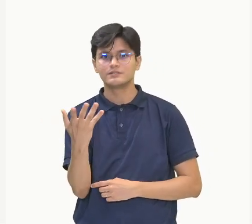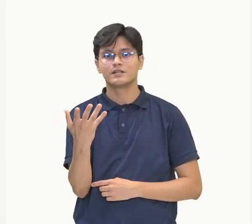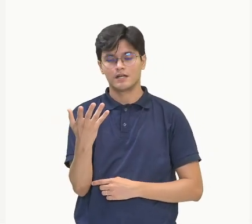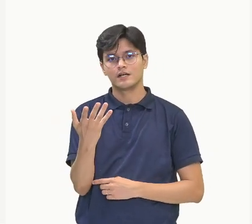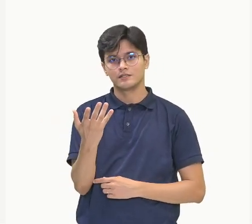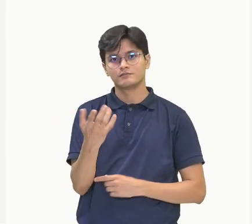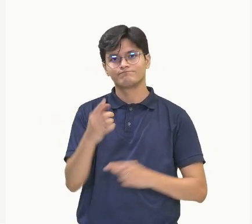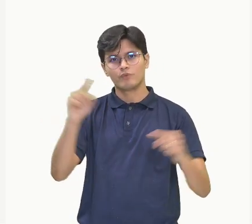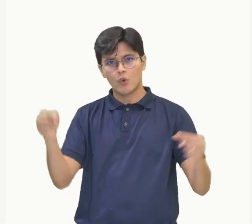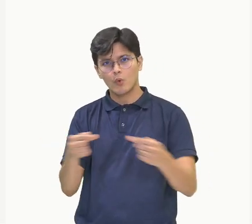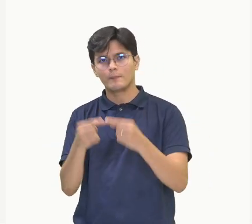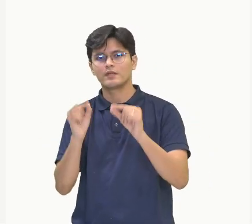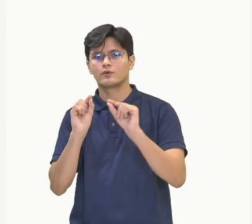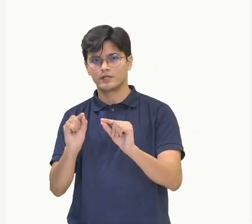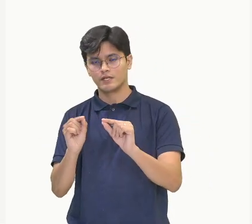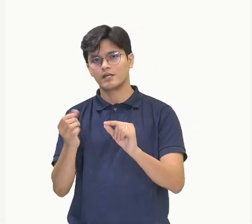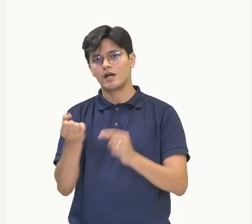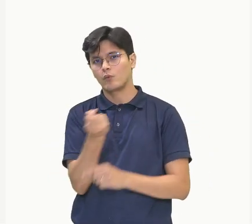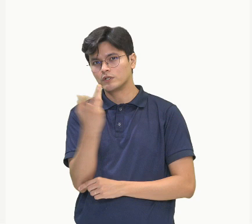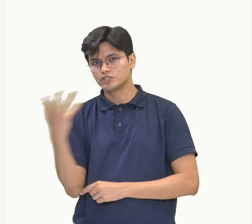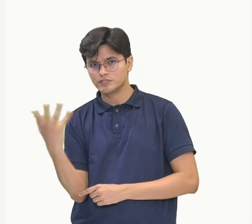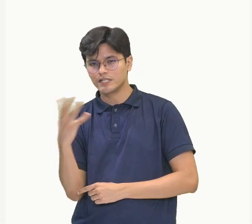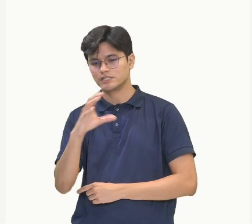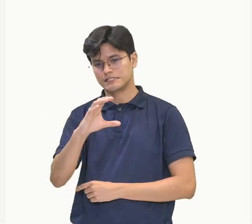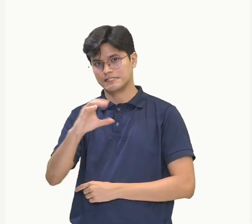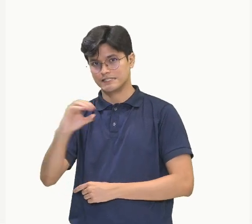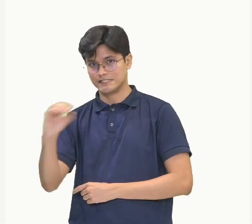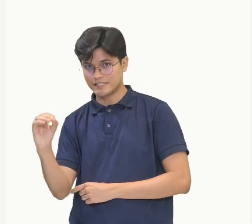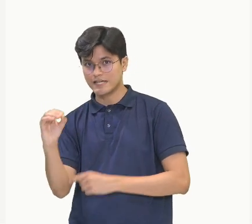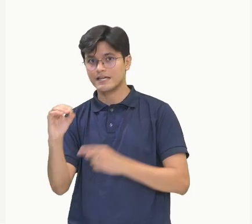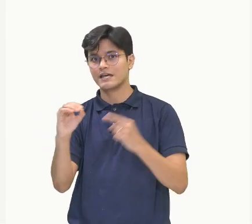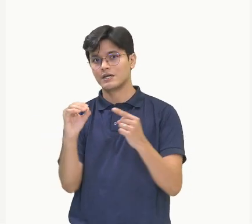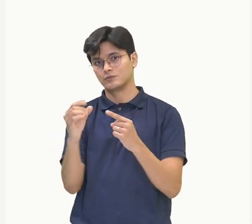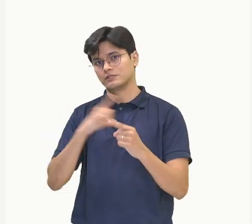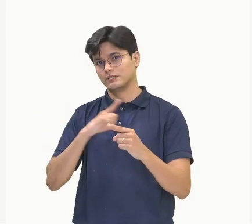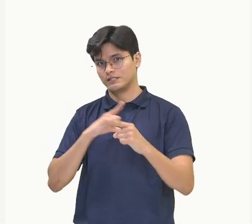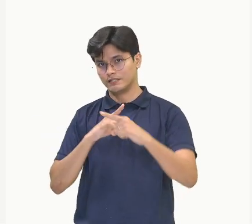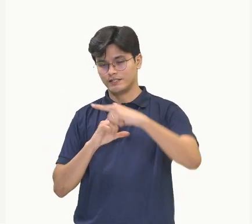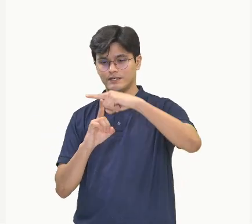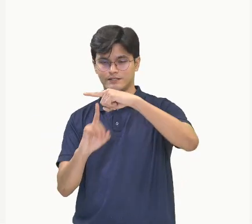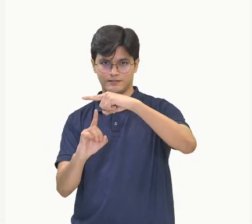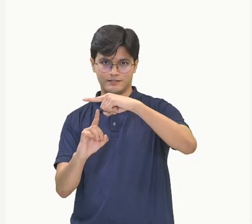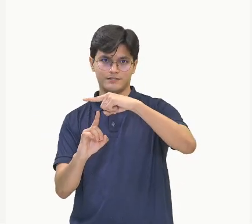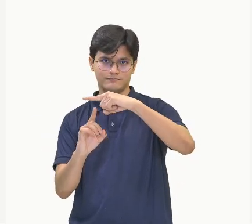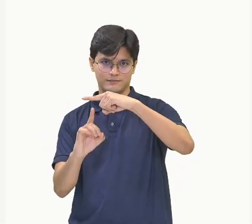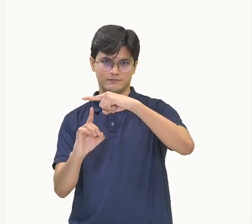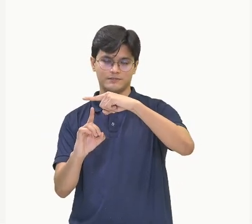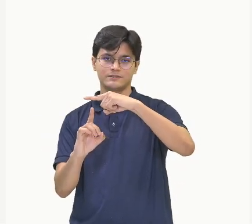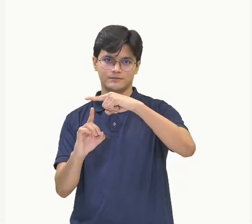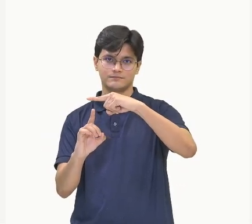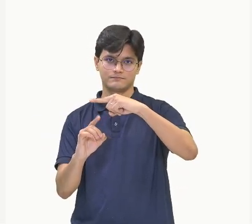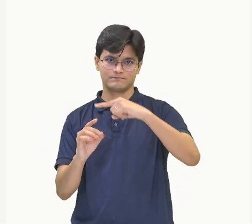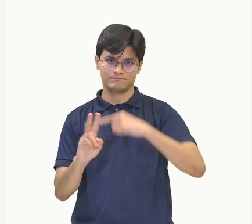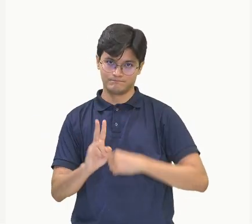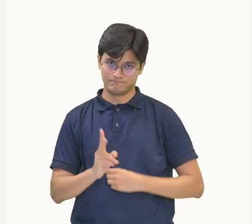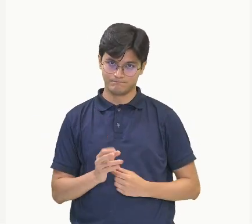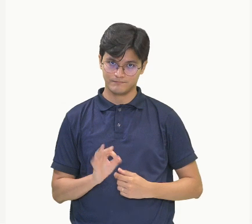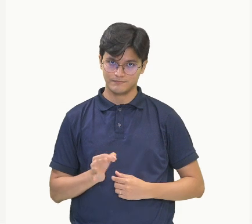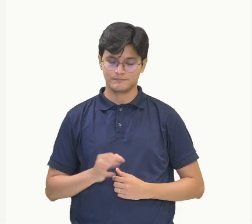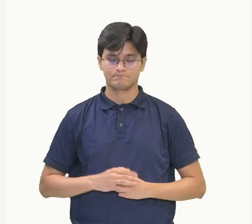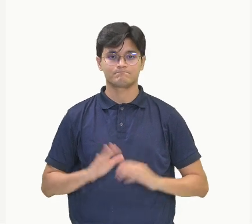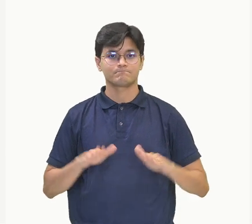no denominador da fração. Beleza? Então sempre vai ser 10 e a quantidade de zeros. Tá bom? Então nesse